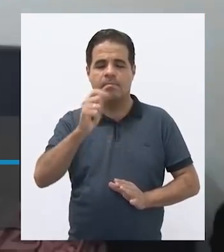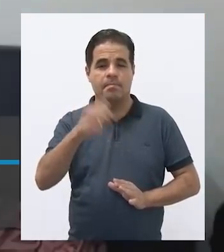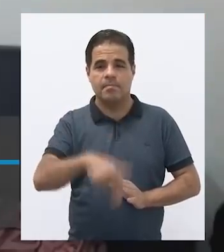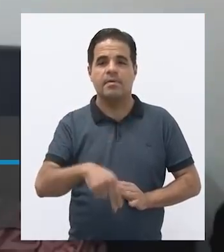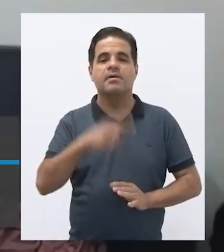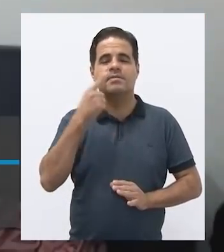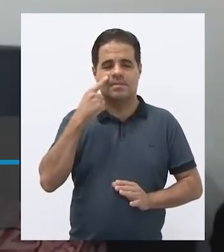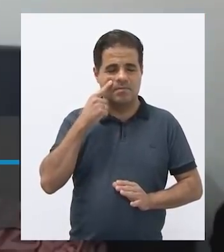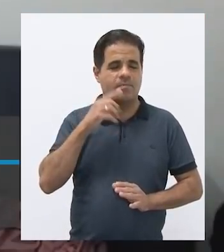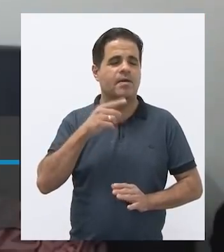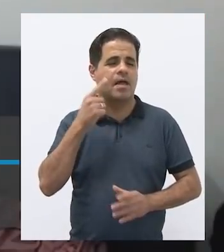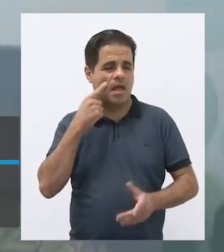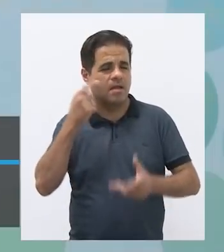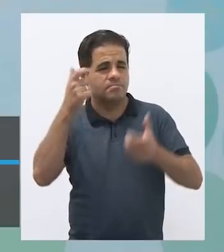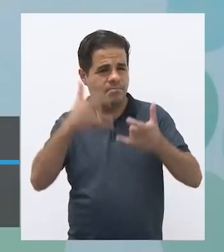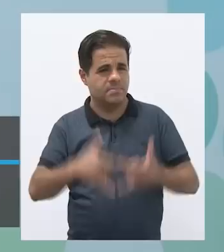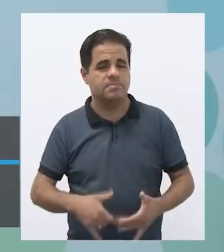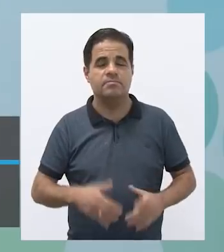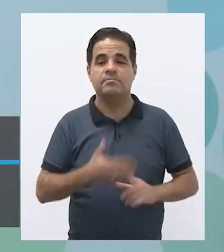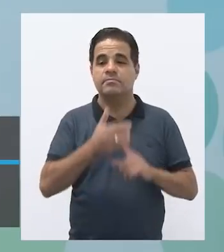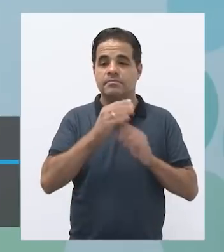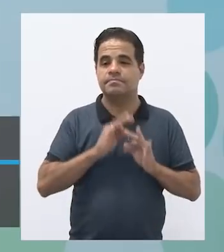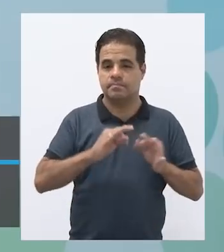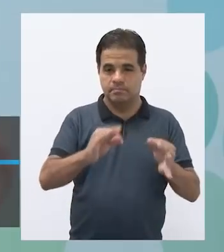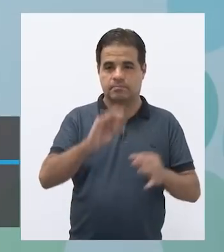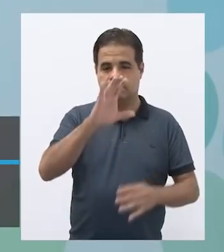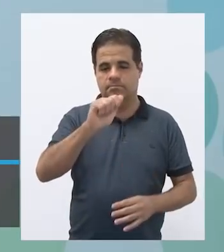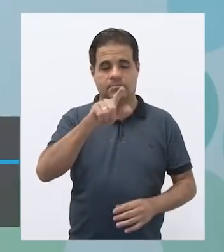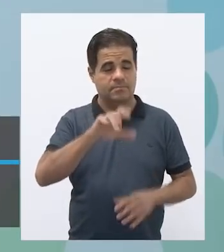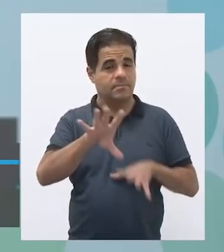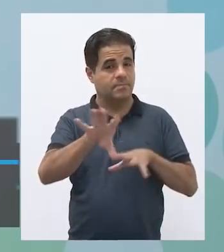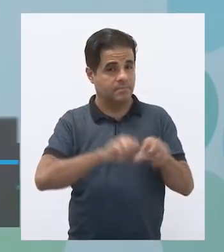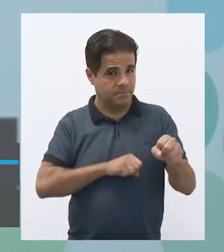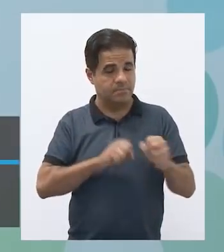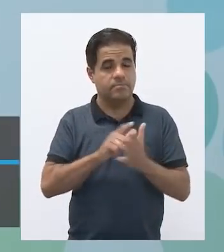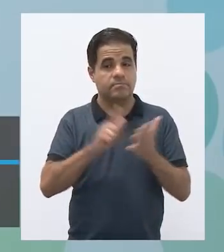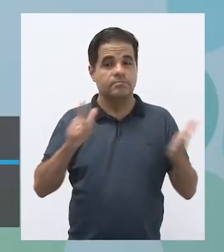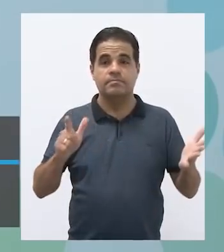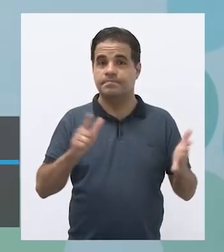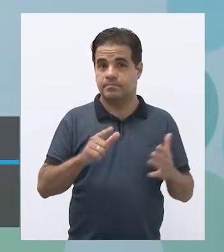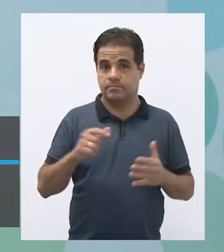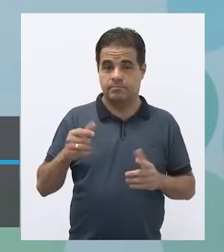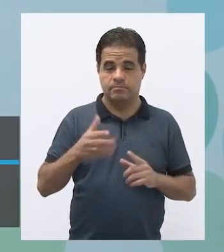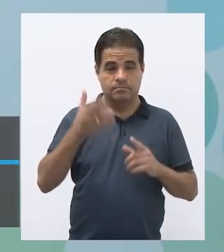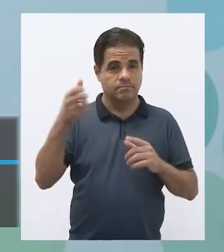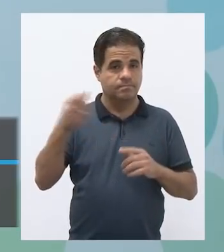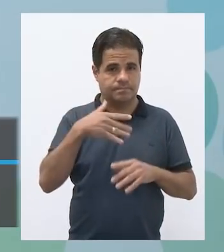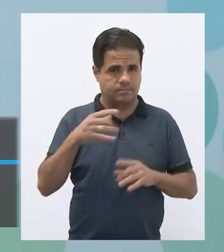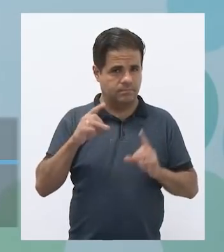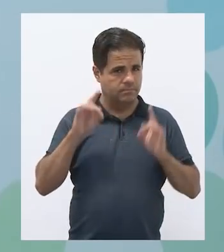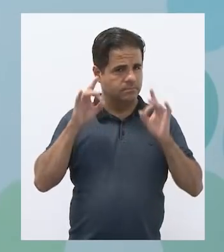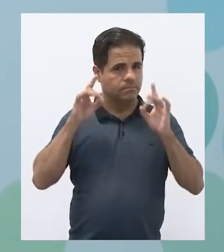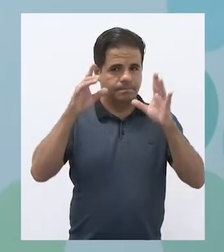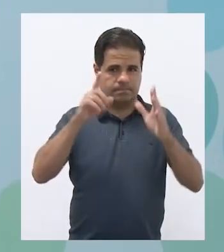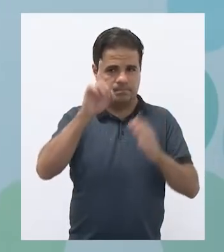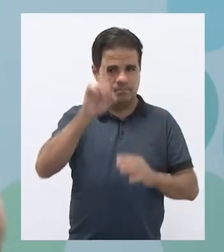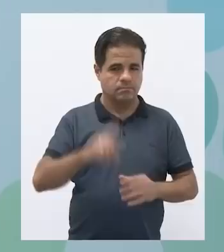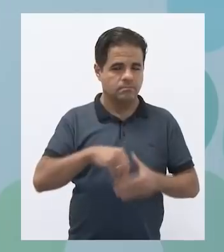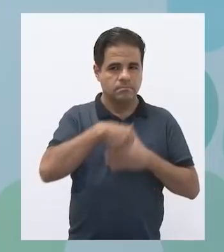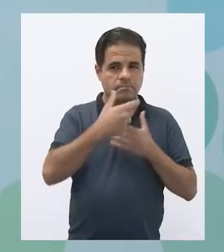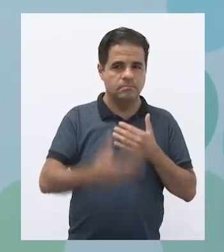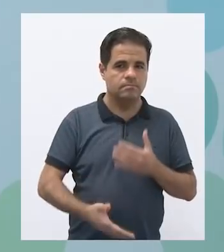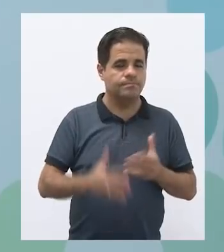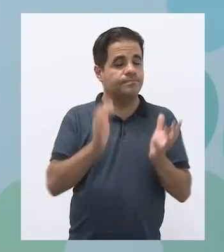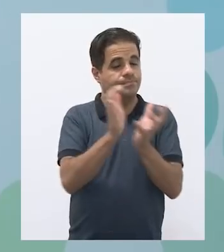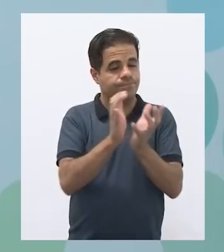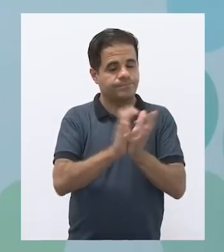Aros falando de tecnologia. Então, o Carlos Aros é jornalista, especialista em tecnologia e inovação. Ele é diretor de conteúdo no Grupo